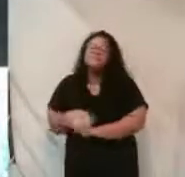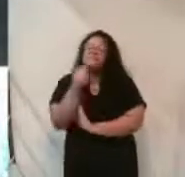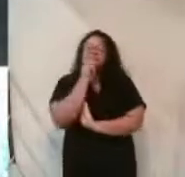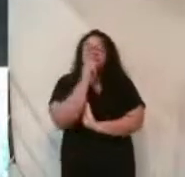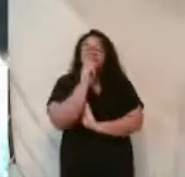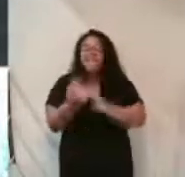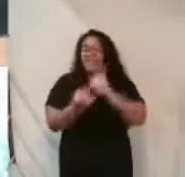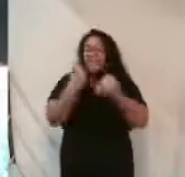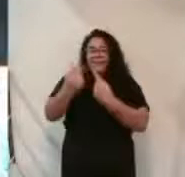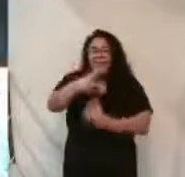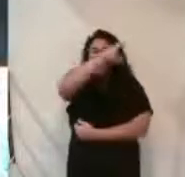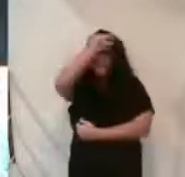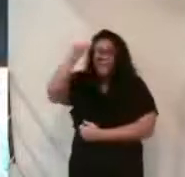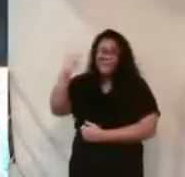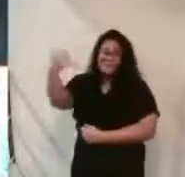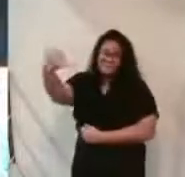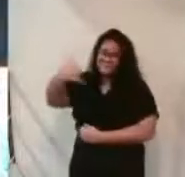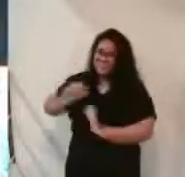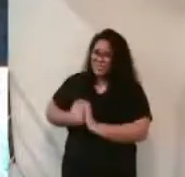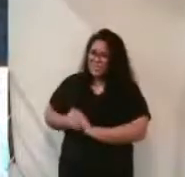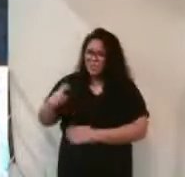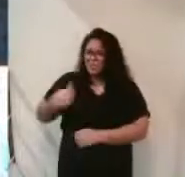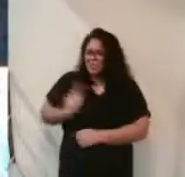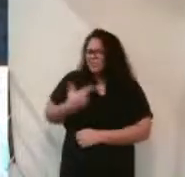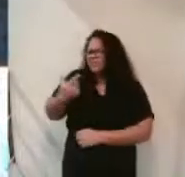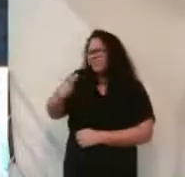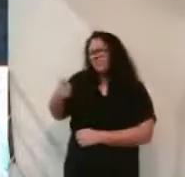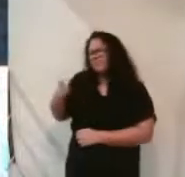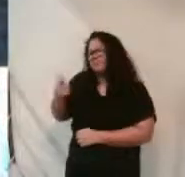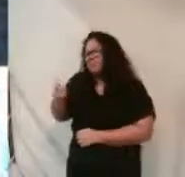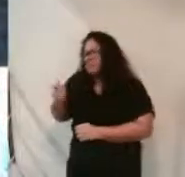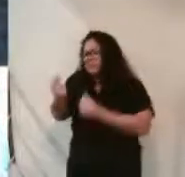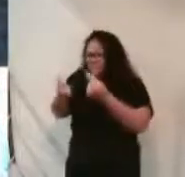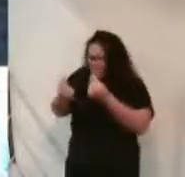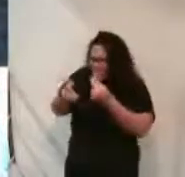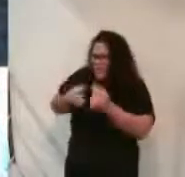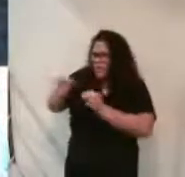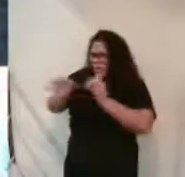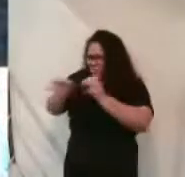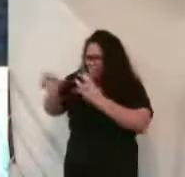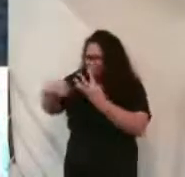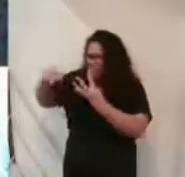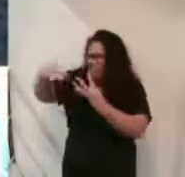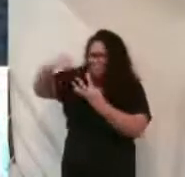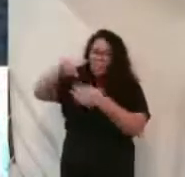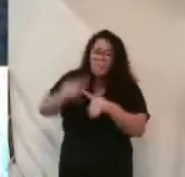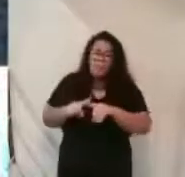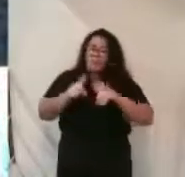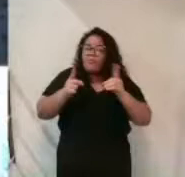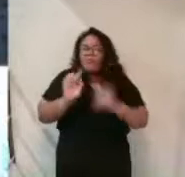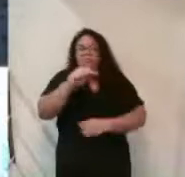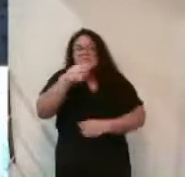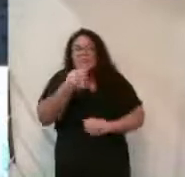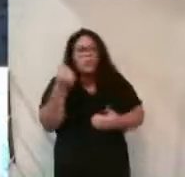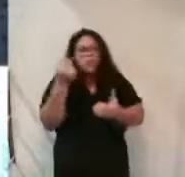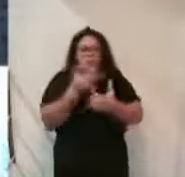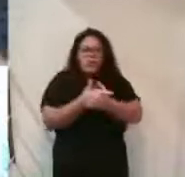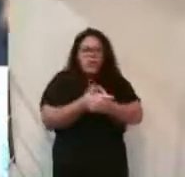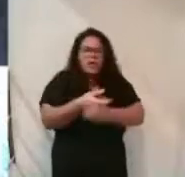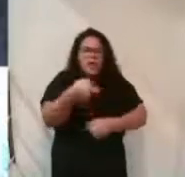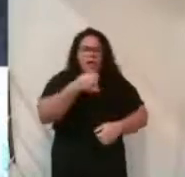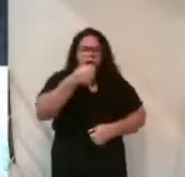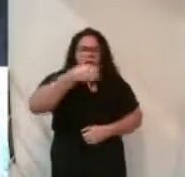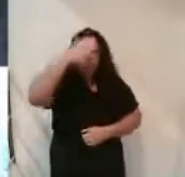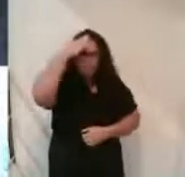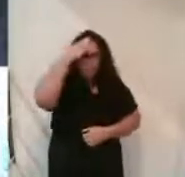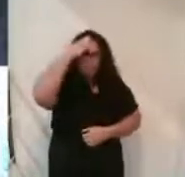muito maior para poder fazer uma festinha na sua cidade. Então, essa sinergia também é muito importante, assim como o governo